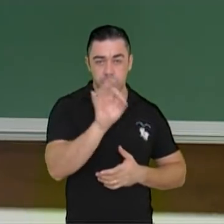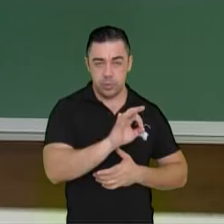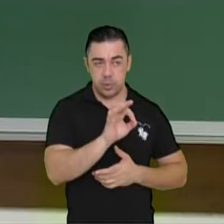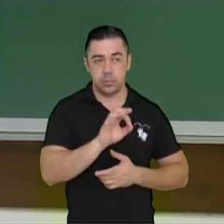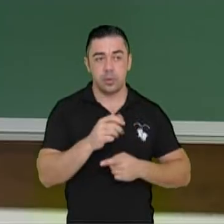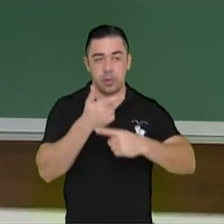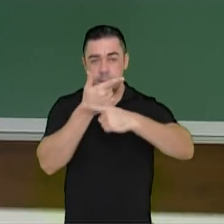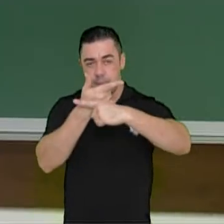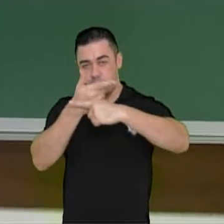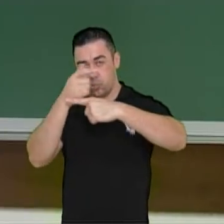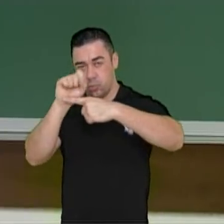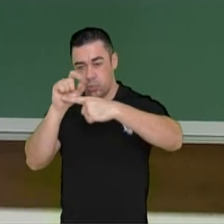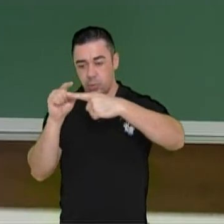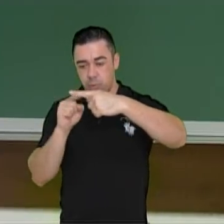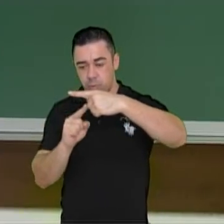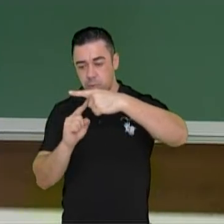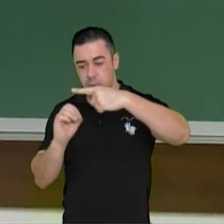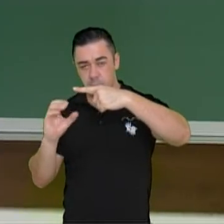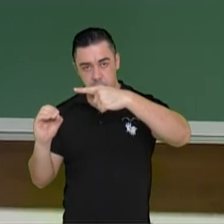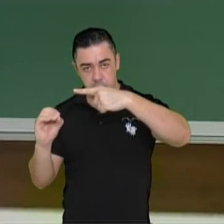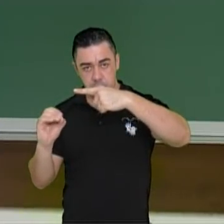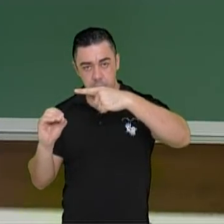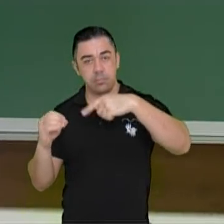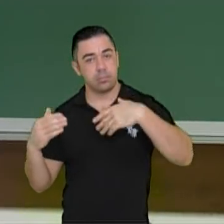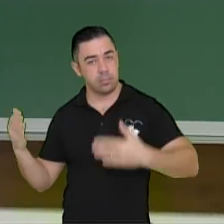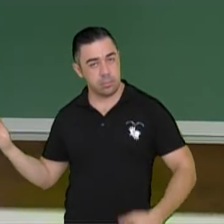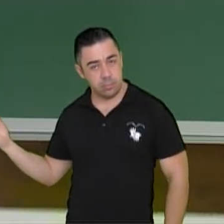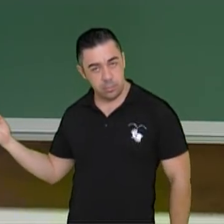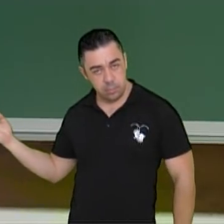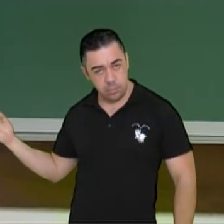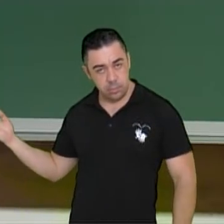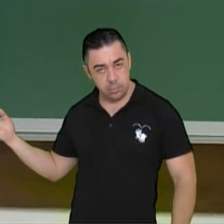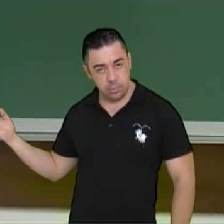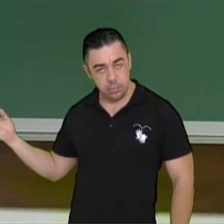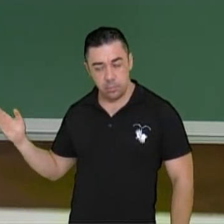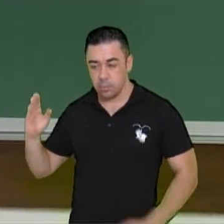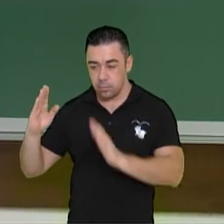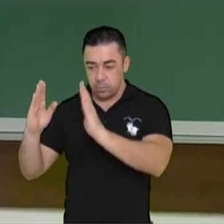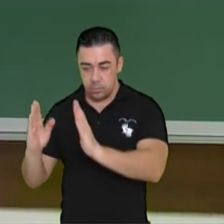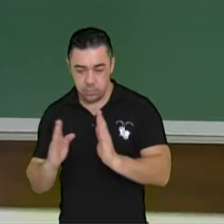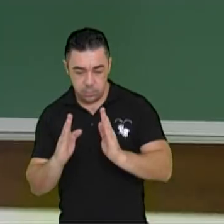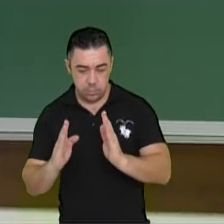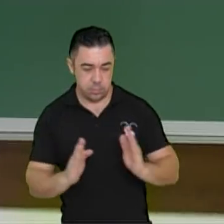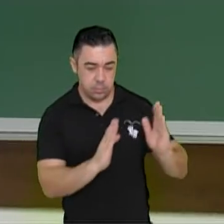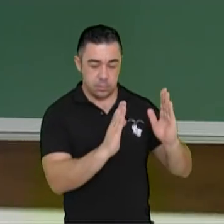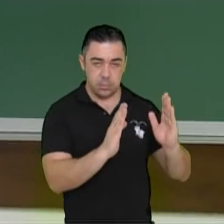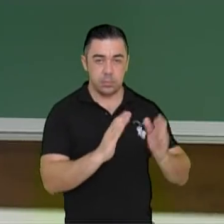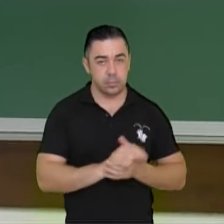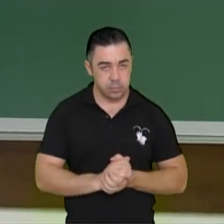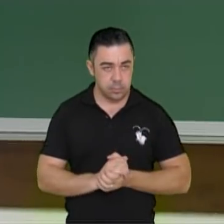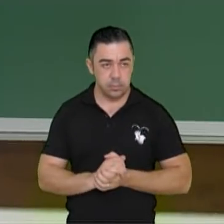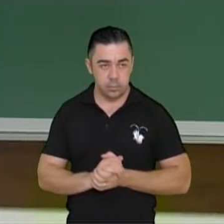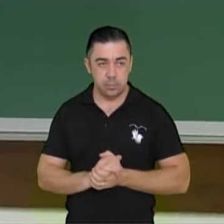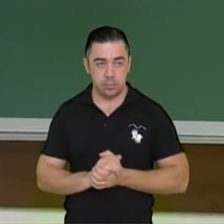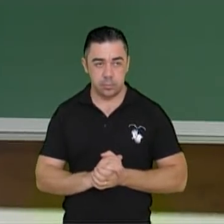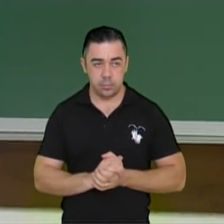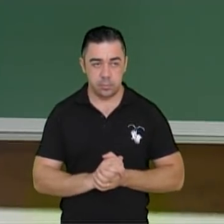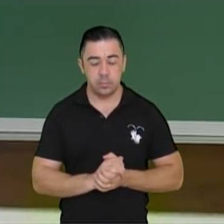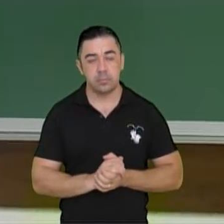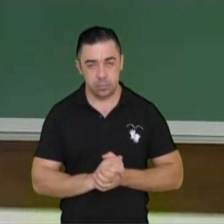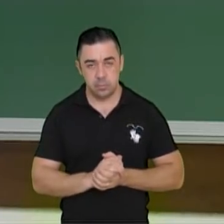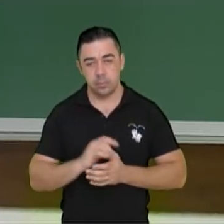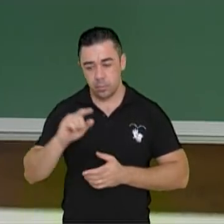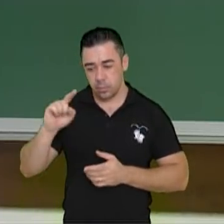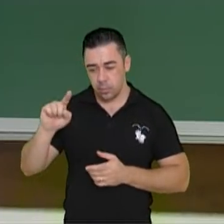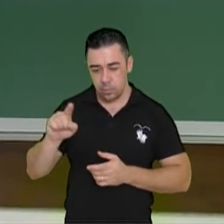28% é 28 por 100. Então, 2 zeros, a vírgula volta, 2 casas para a esquerda. Espaço